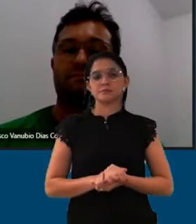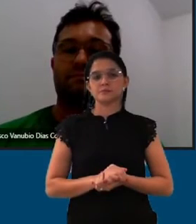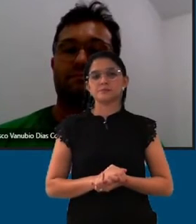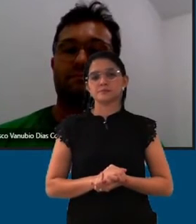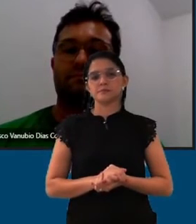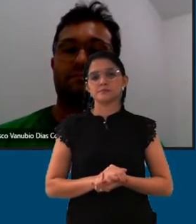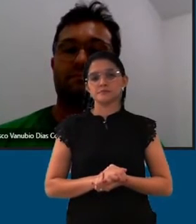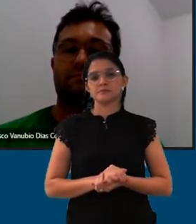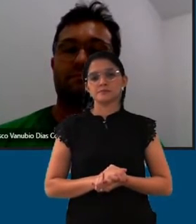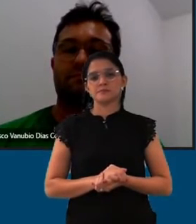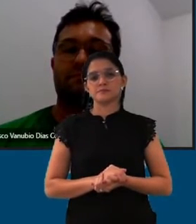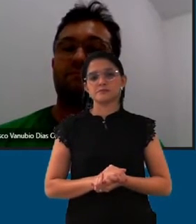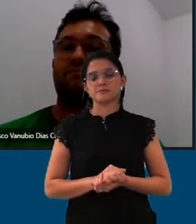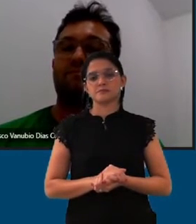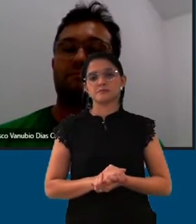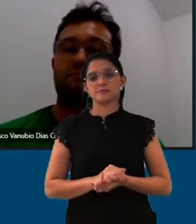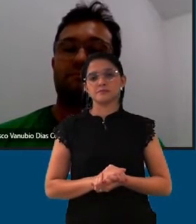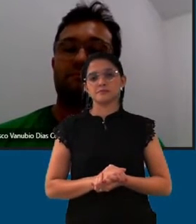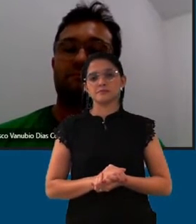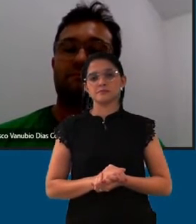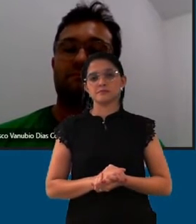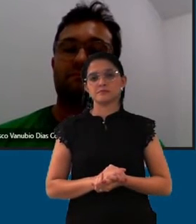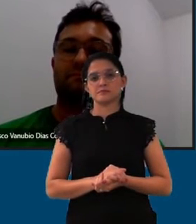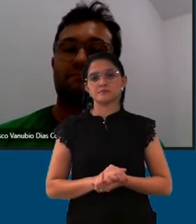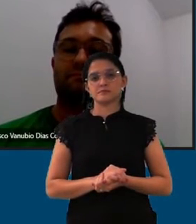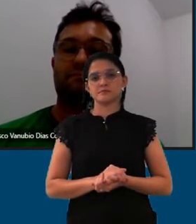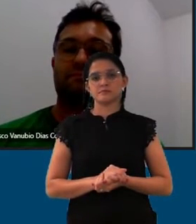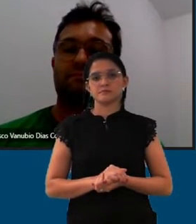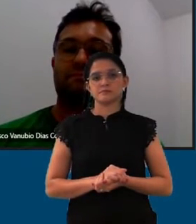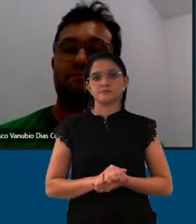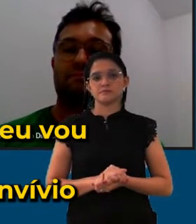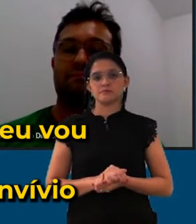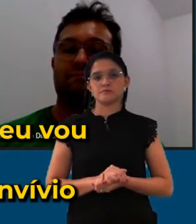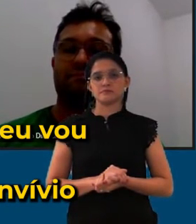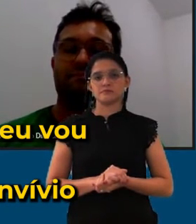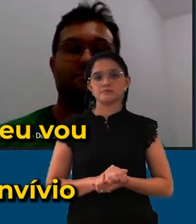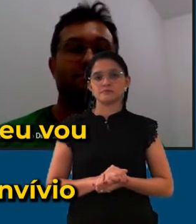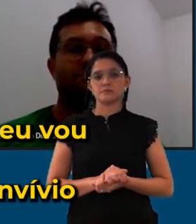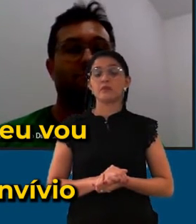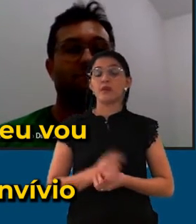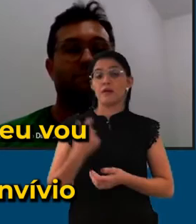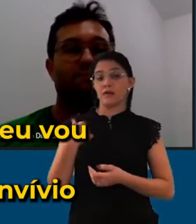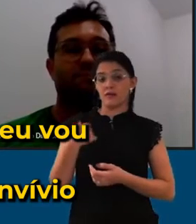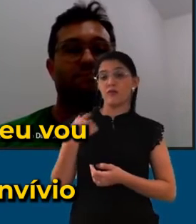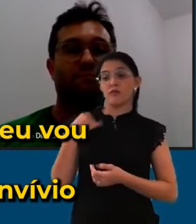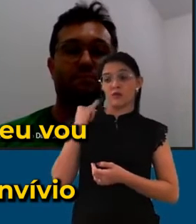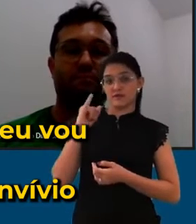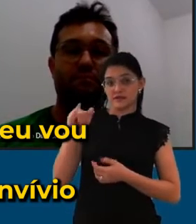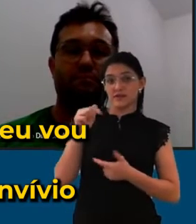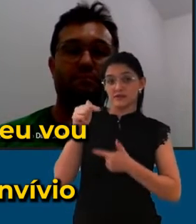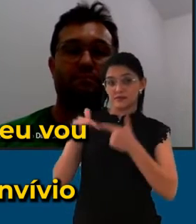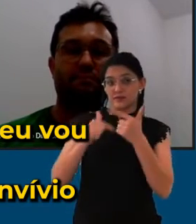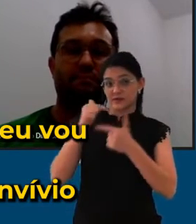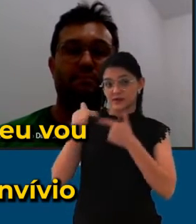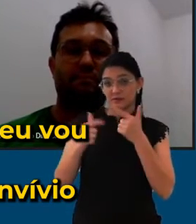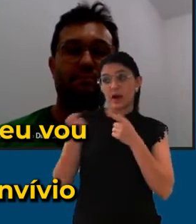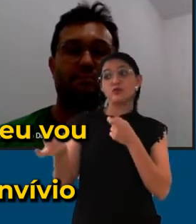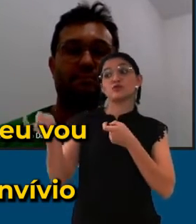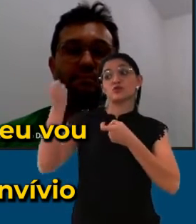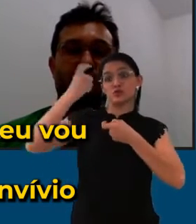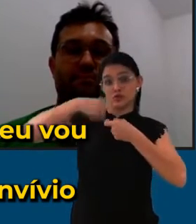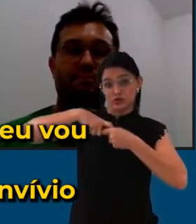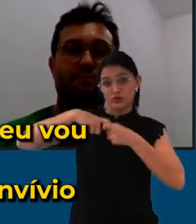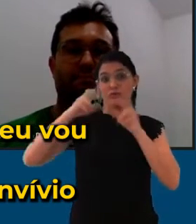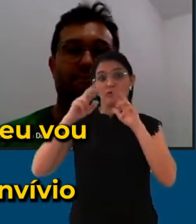do programa. Exatamente. Mas, olha, eu vou dar o trabalho de trazer vocês para a audiência, porque eu